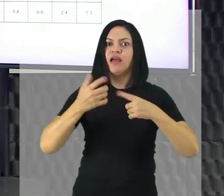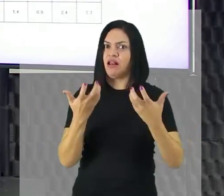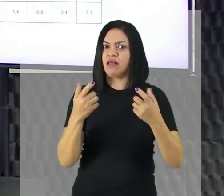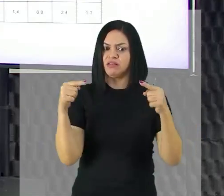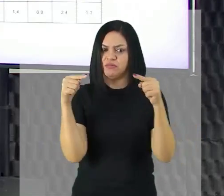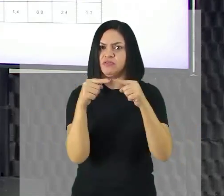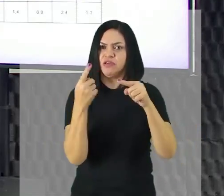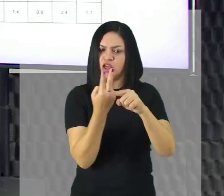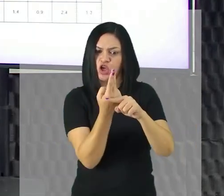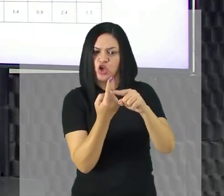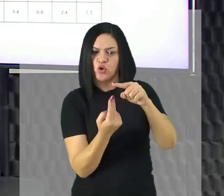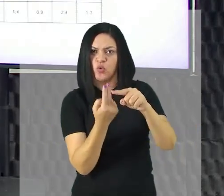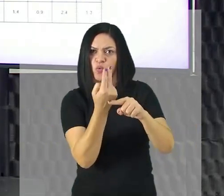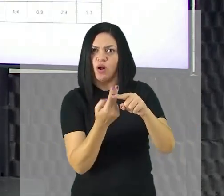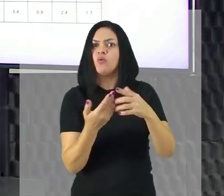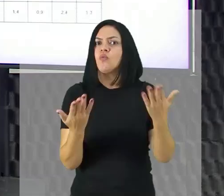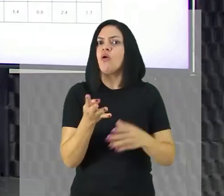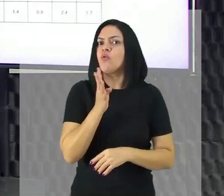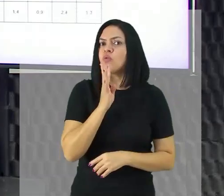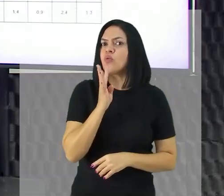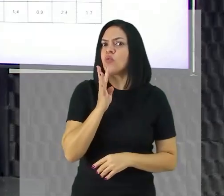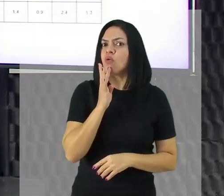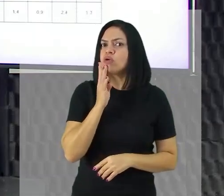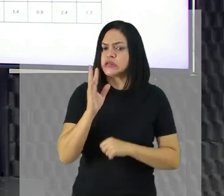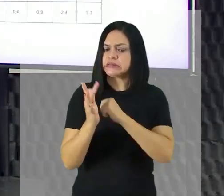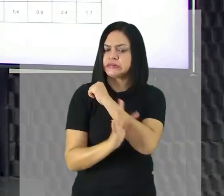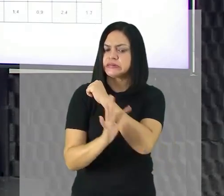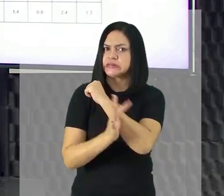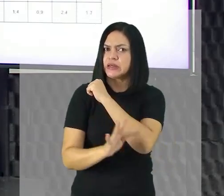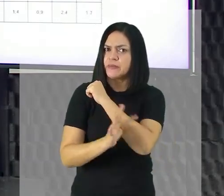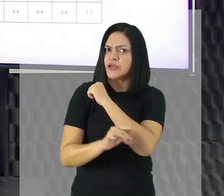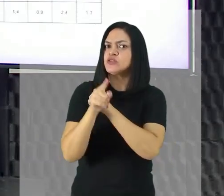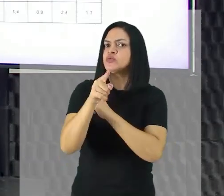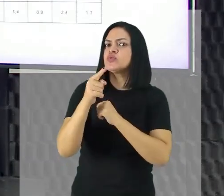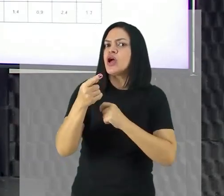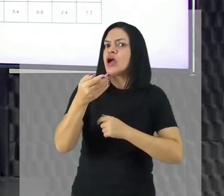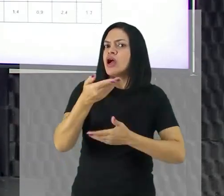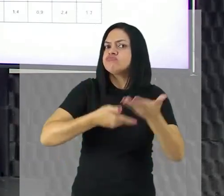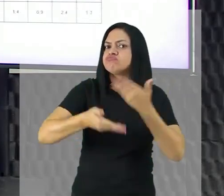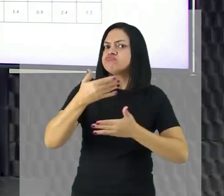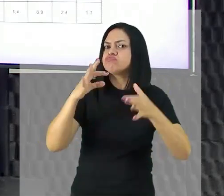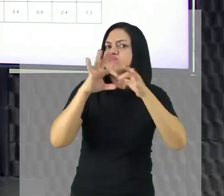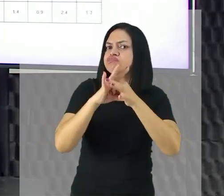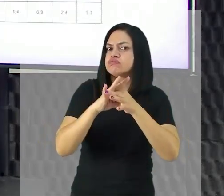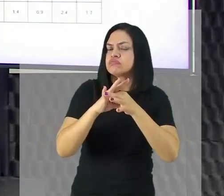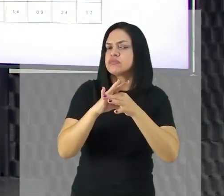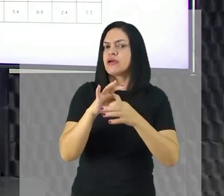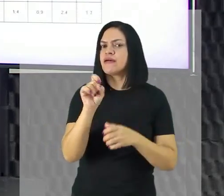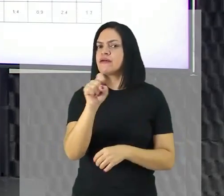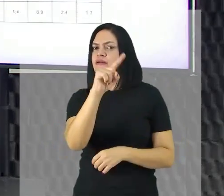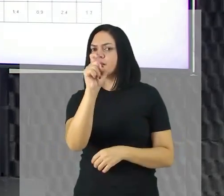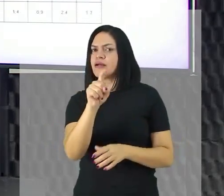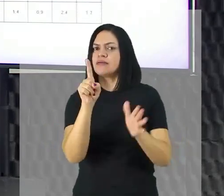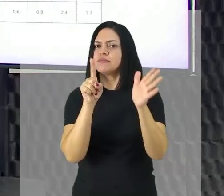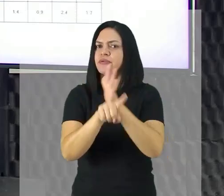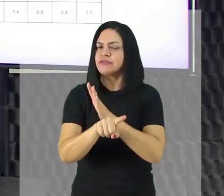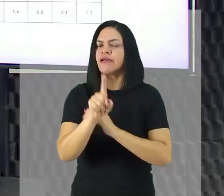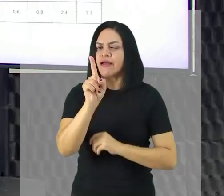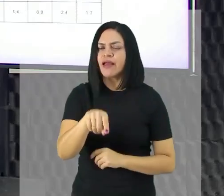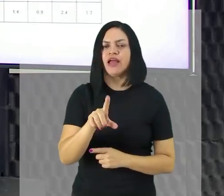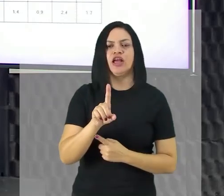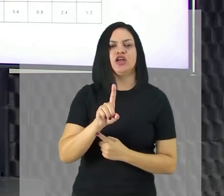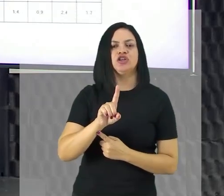respectivamente. Qual é o conhecimento da física? Que parte da física está associada a essa questão? Essa questão é uma questão de